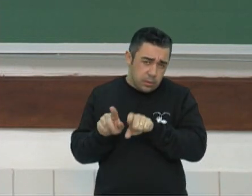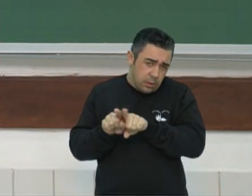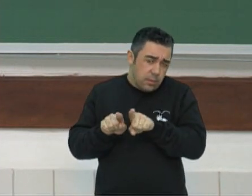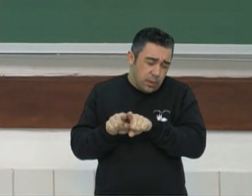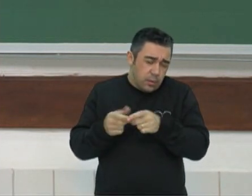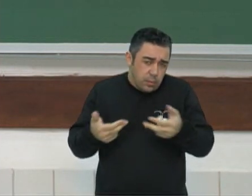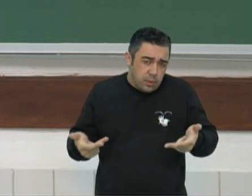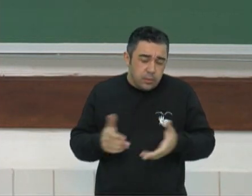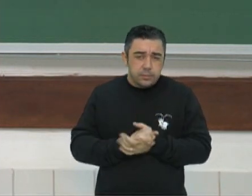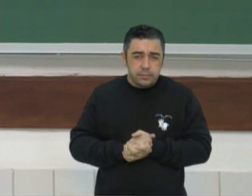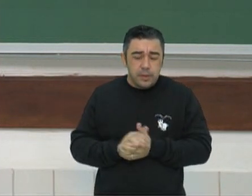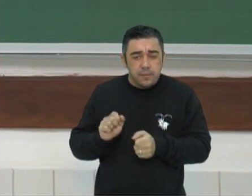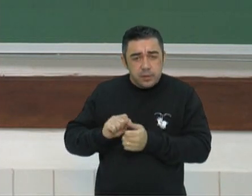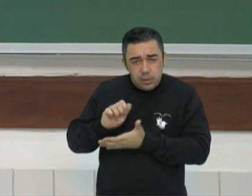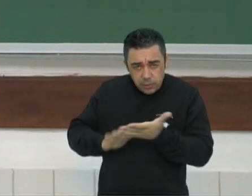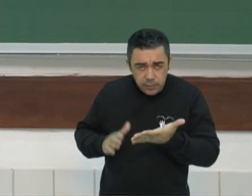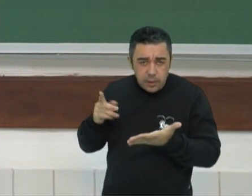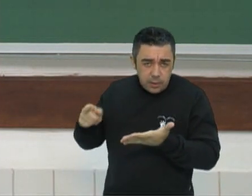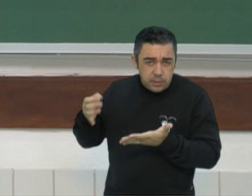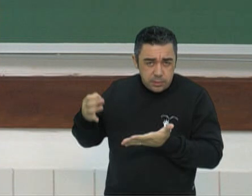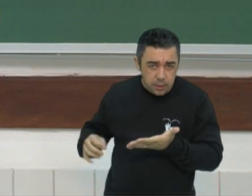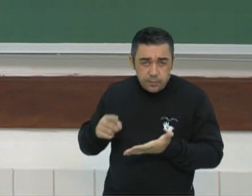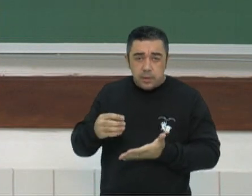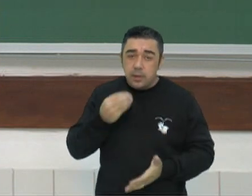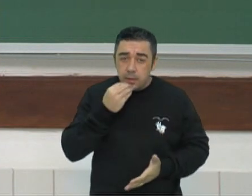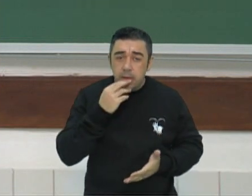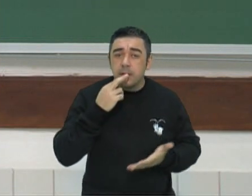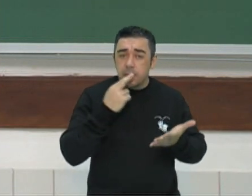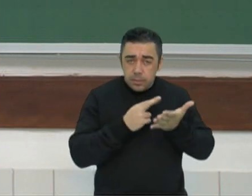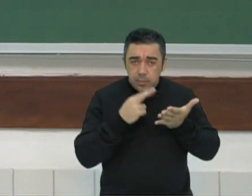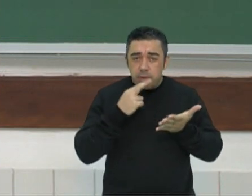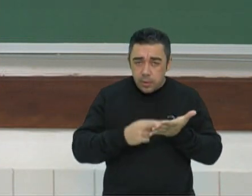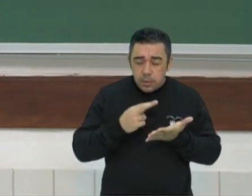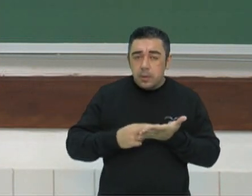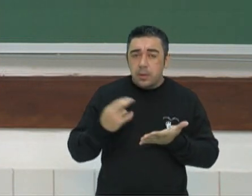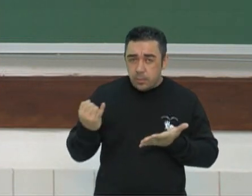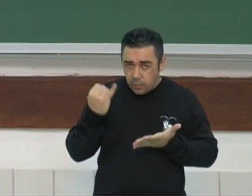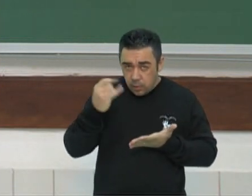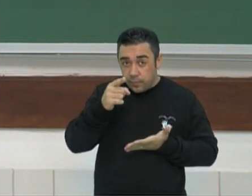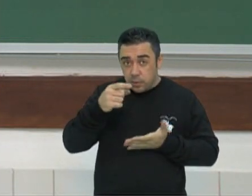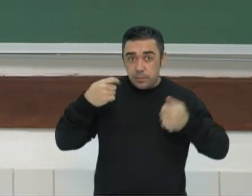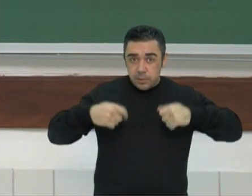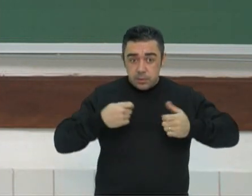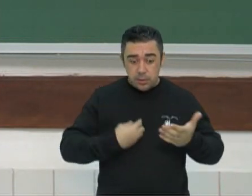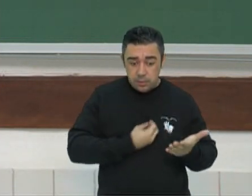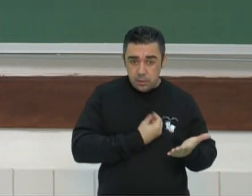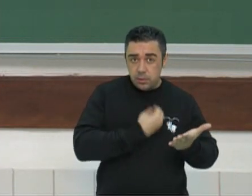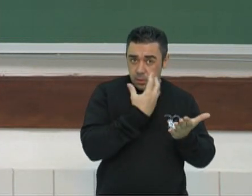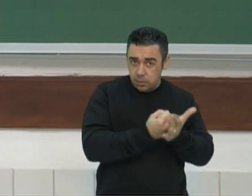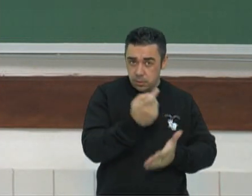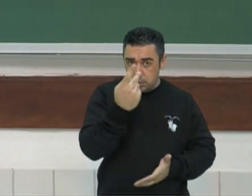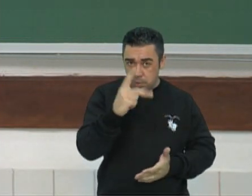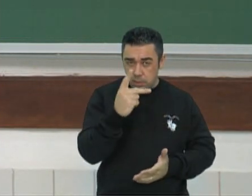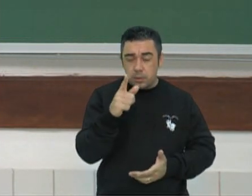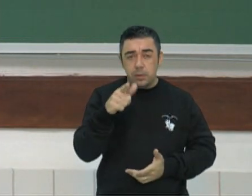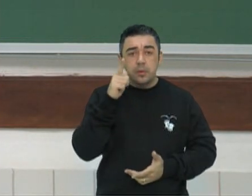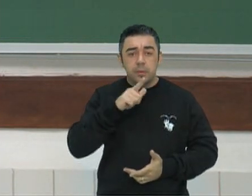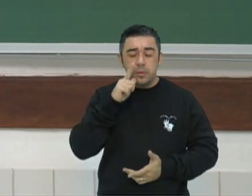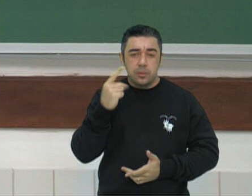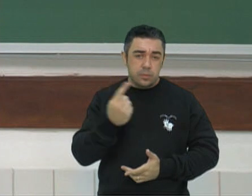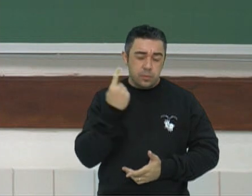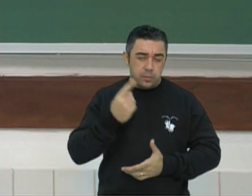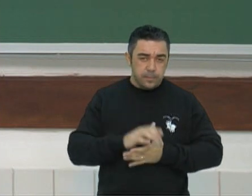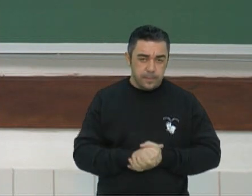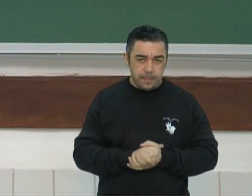né? Vão ter exercícios também que você deve tentar fazer, são exercícios assim, importantes, né, que você tente fazer, que você consiga por si próprio,